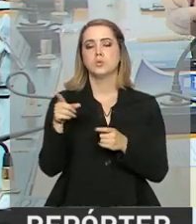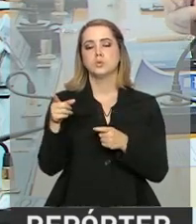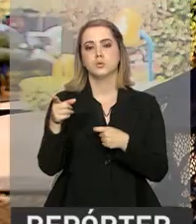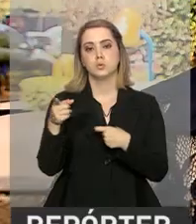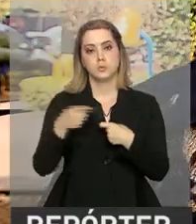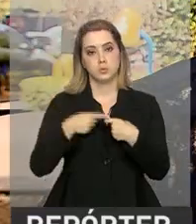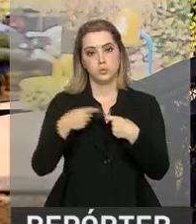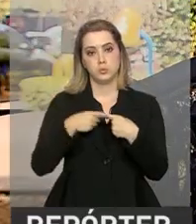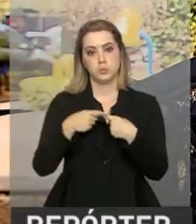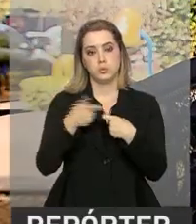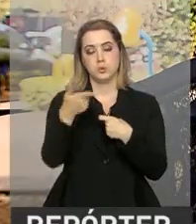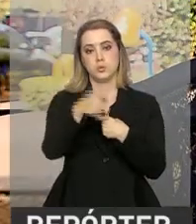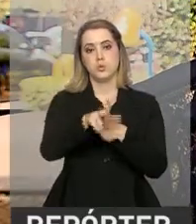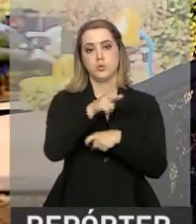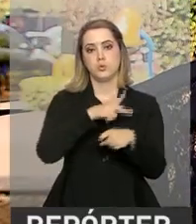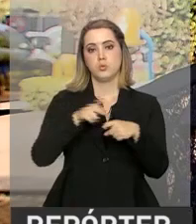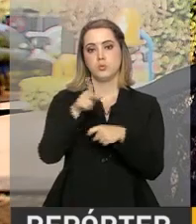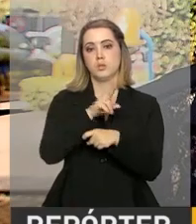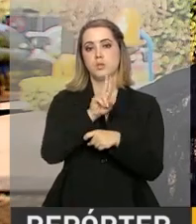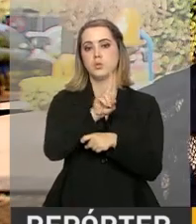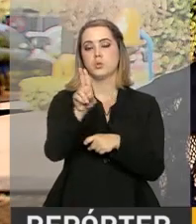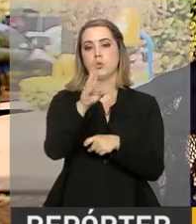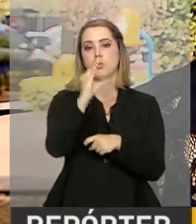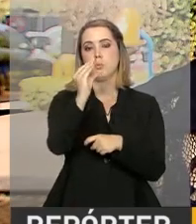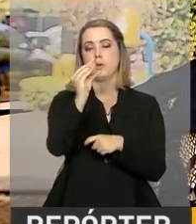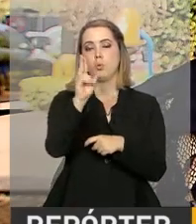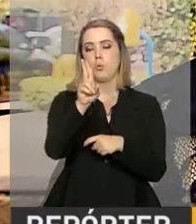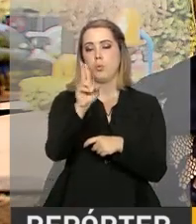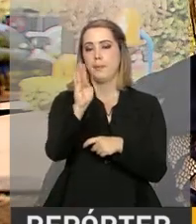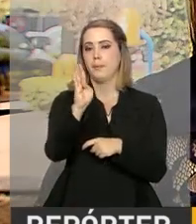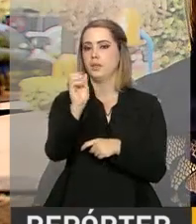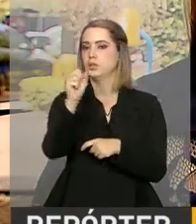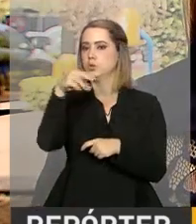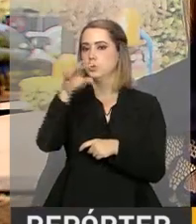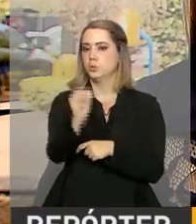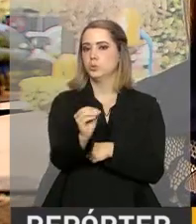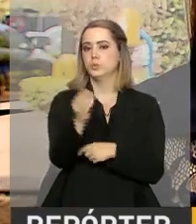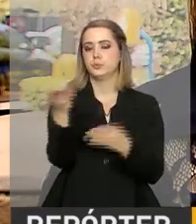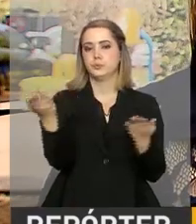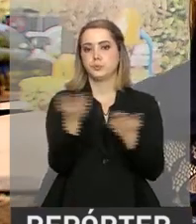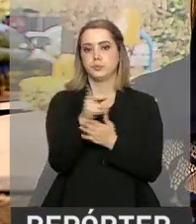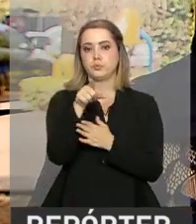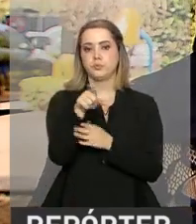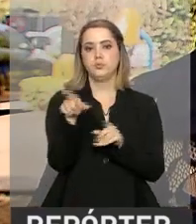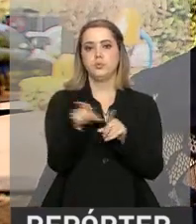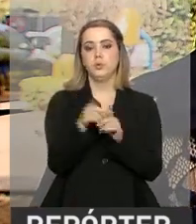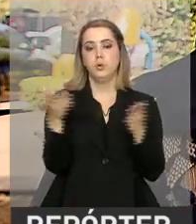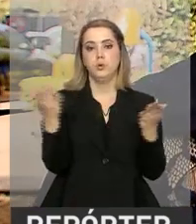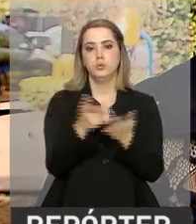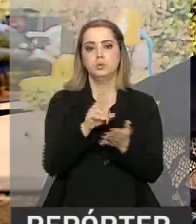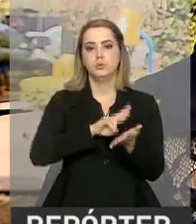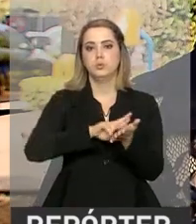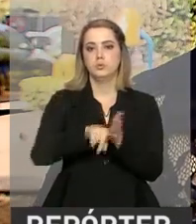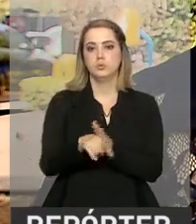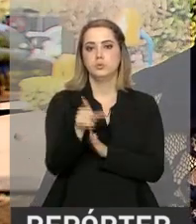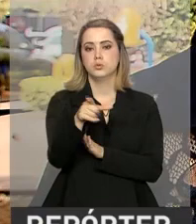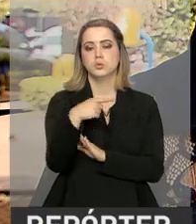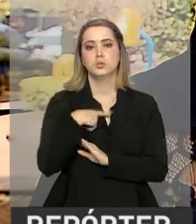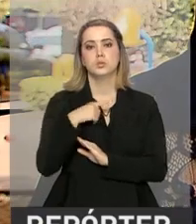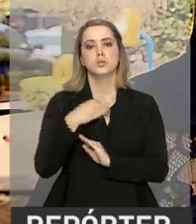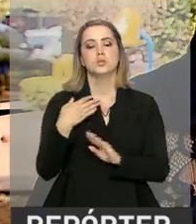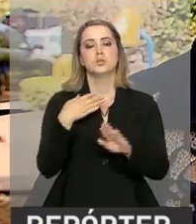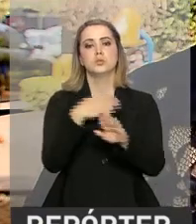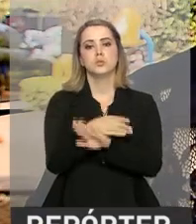cubanos 11.400 das 18.200 vagas dos Mais Médicos hoje são ocupados por